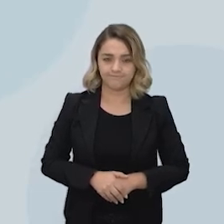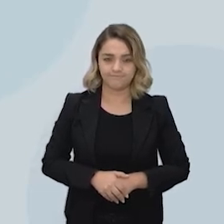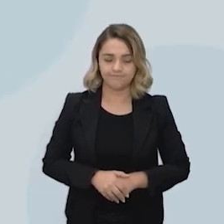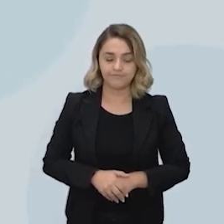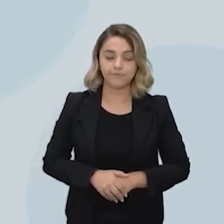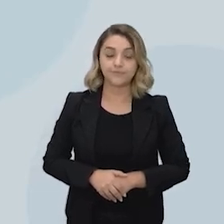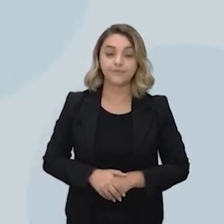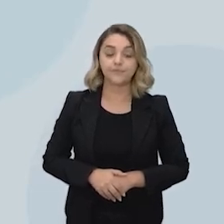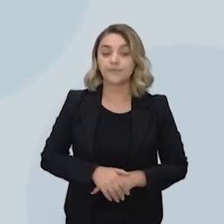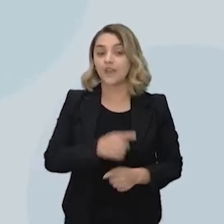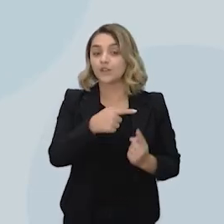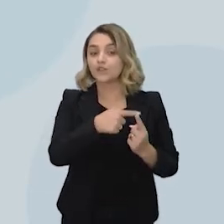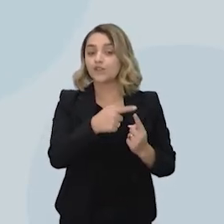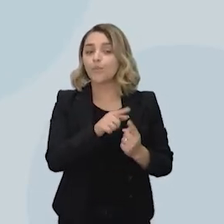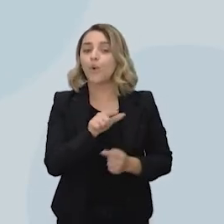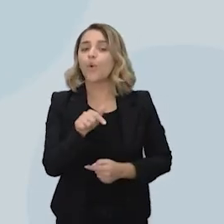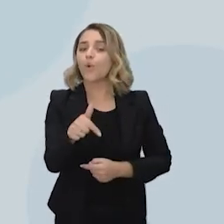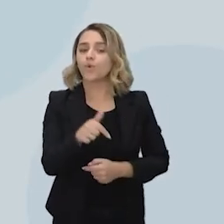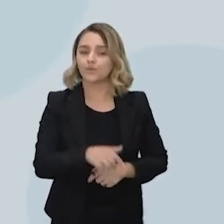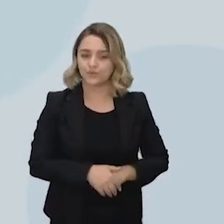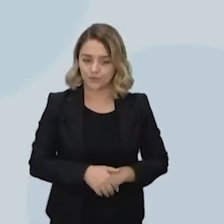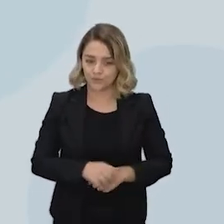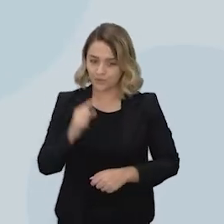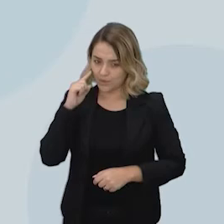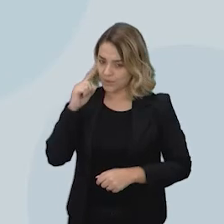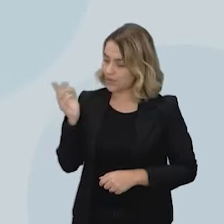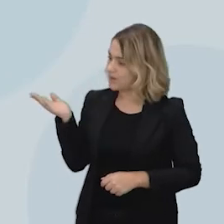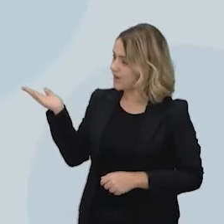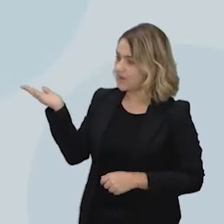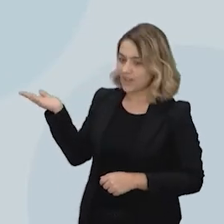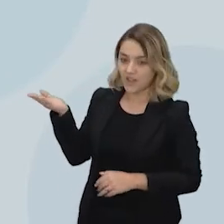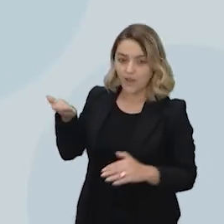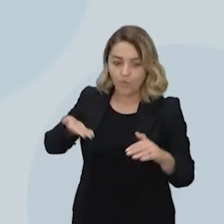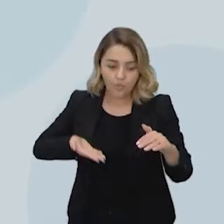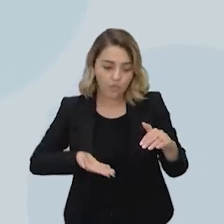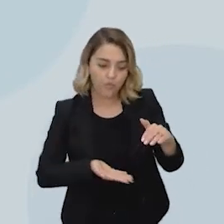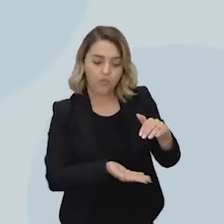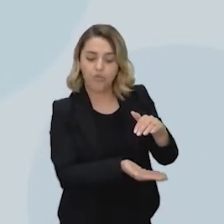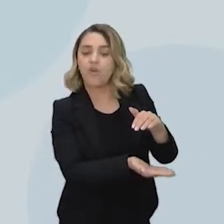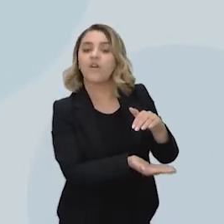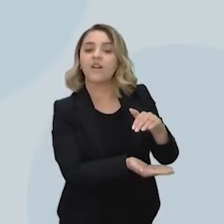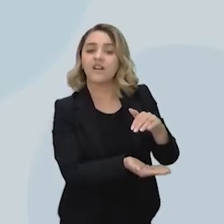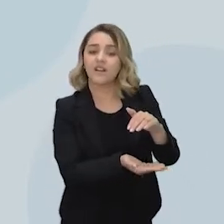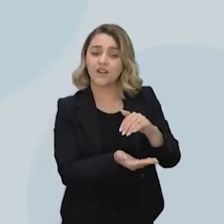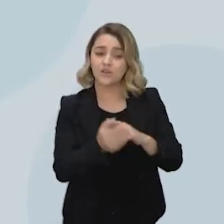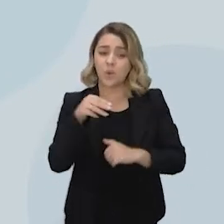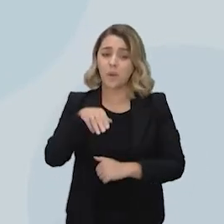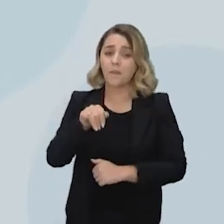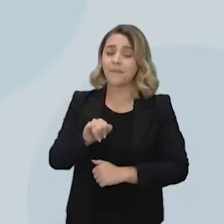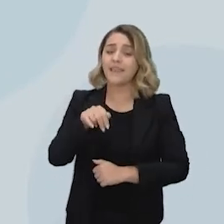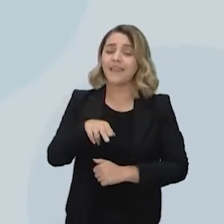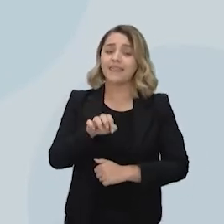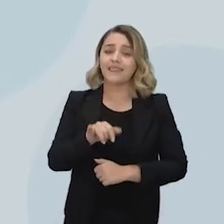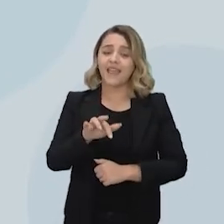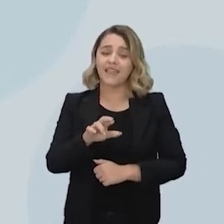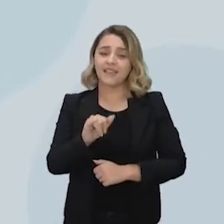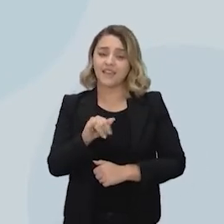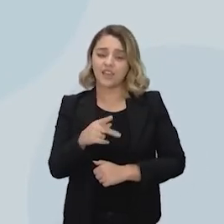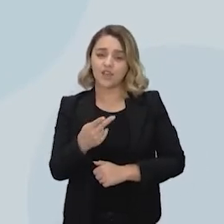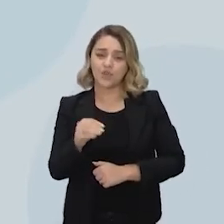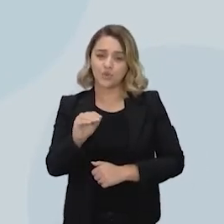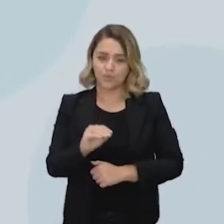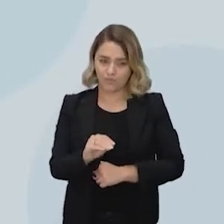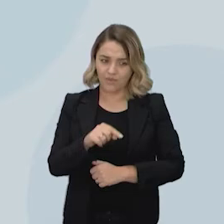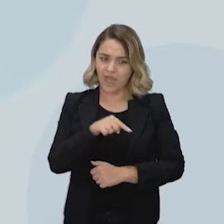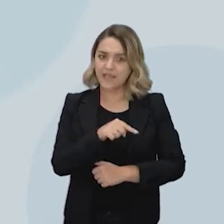Um outro tipo de forno é esse forno mineirinho. Ele já é uma versão melhorada do carvão do